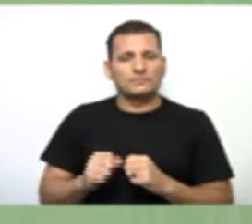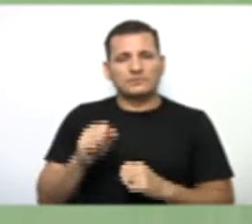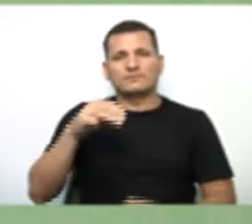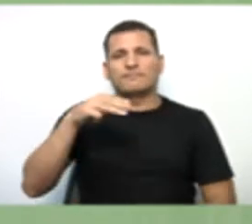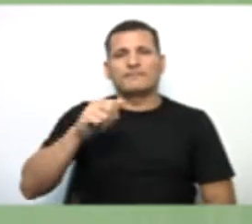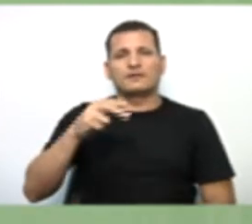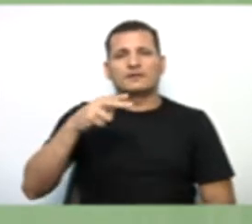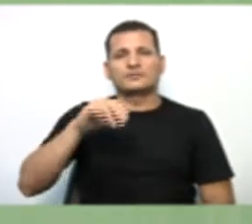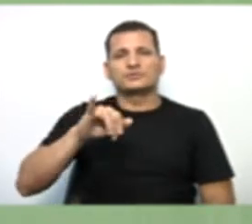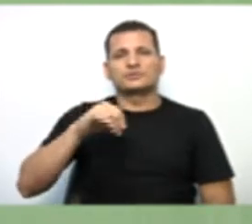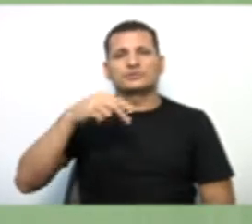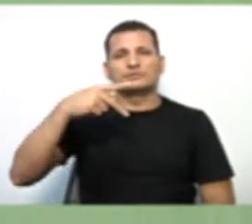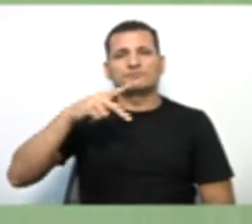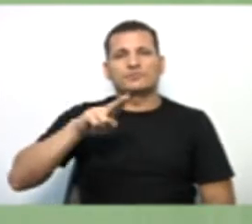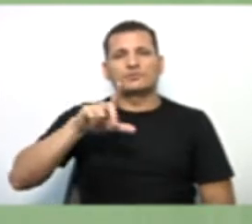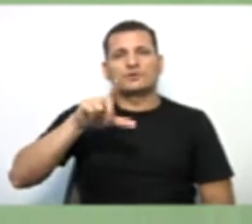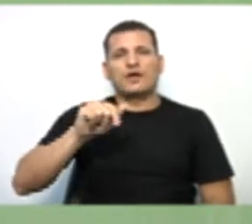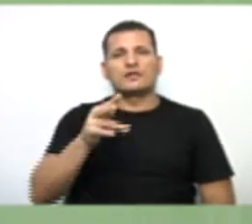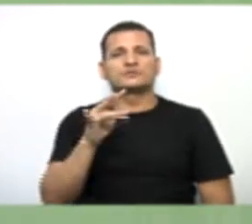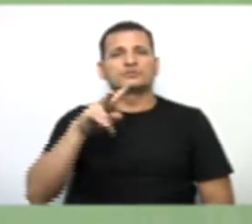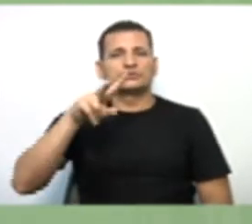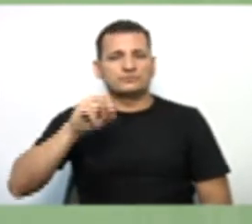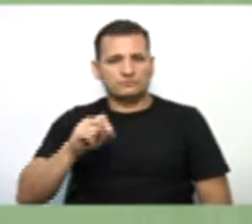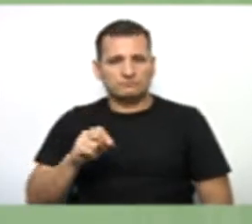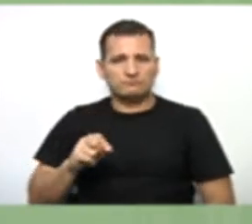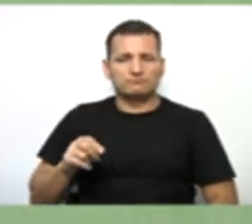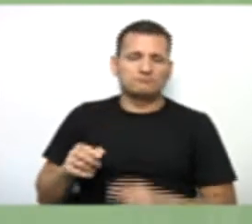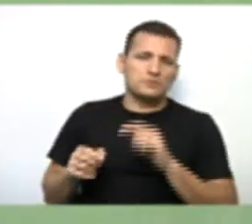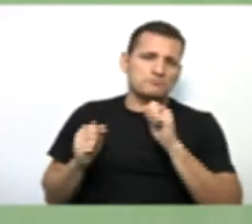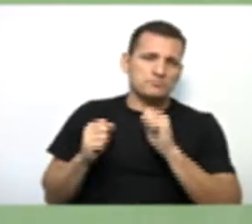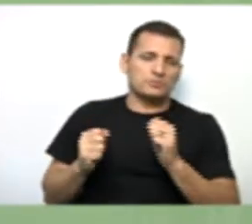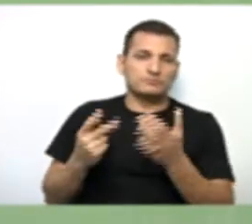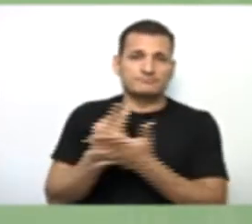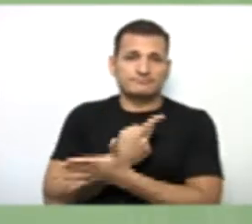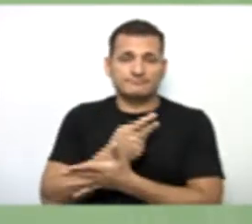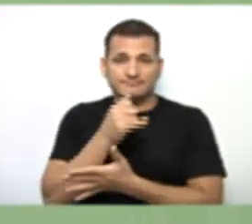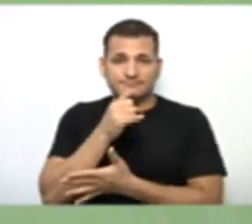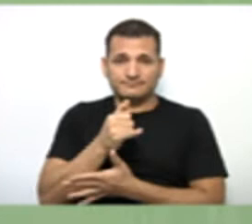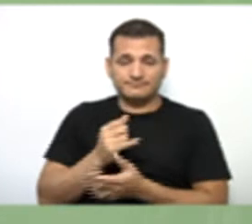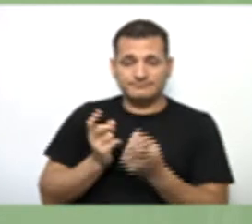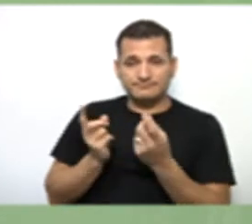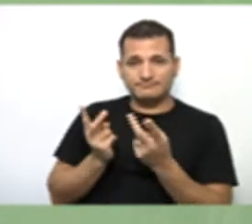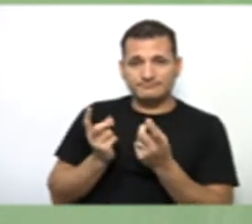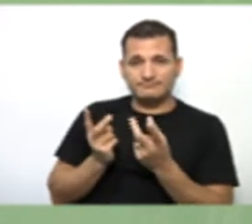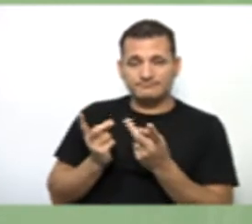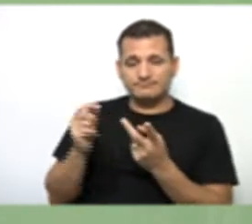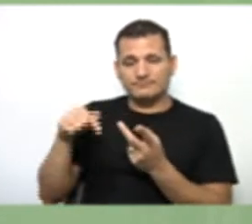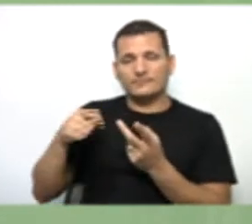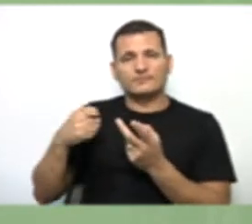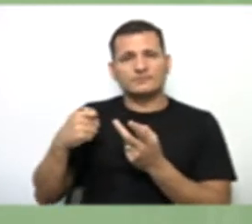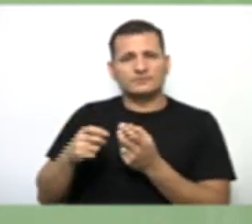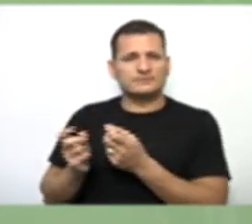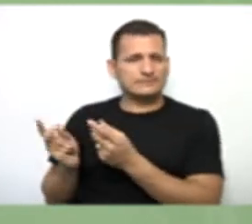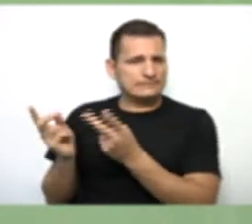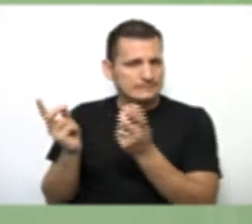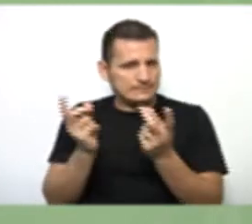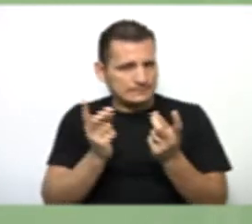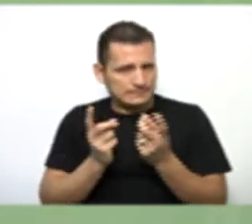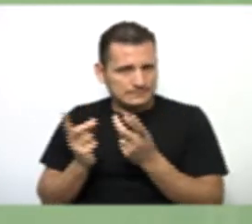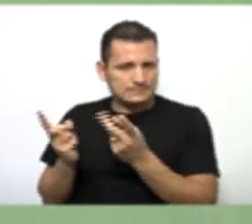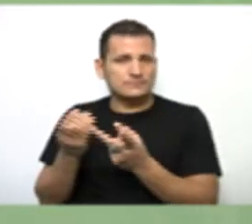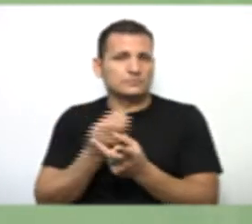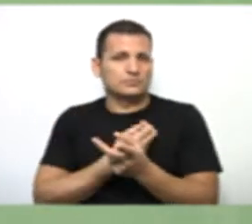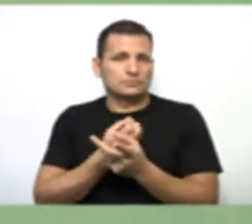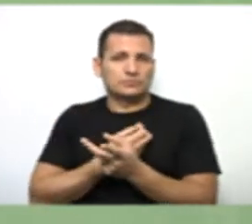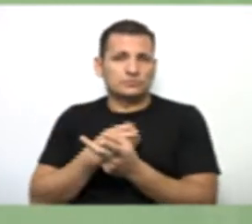manipulativo, baseado em recompensas, pode ocorrer quando um vendedor precisa fazer determinado número de vendas